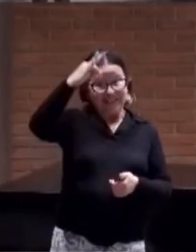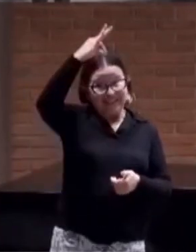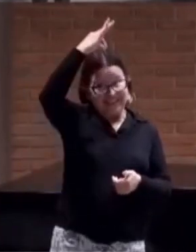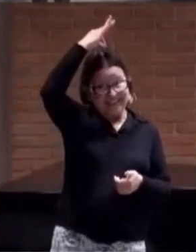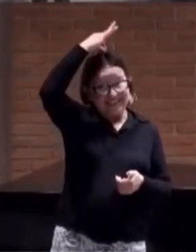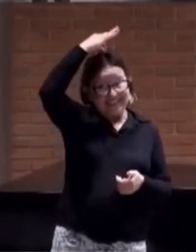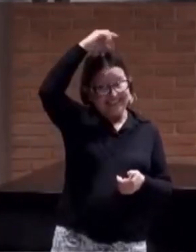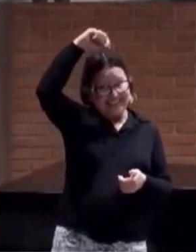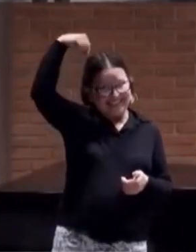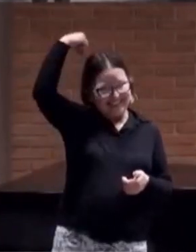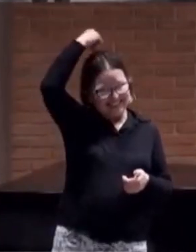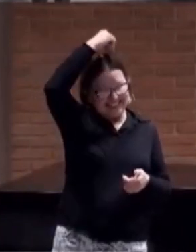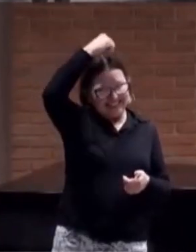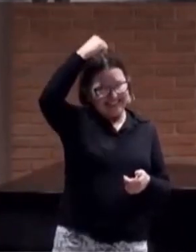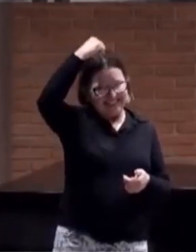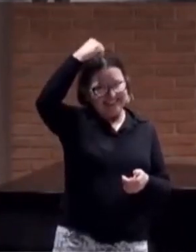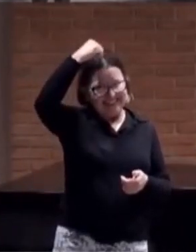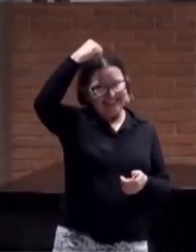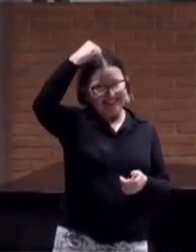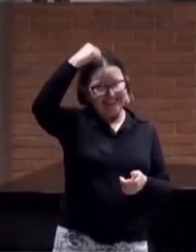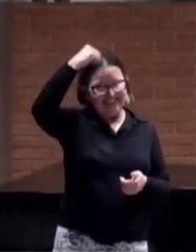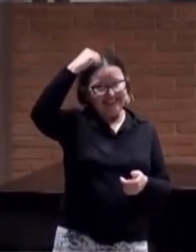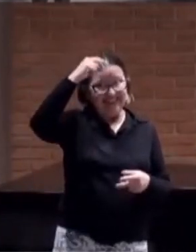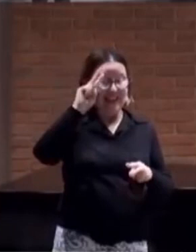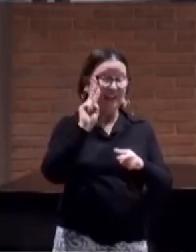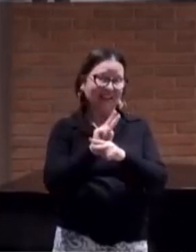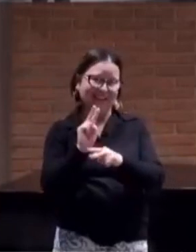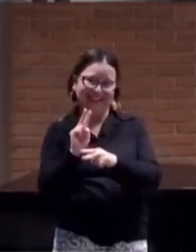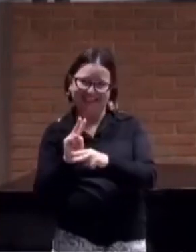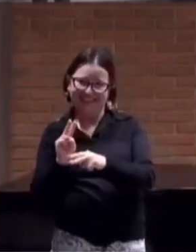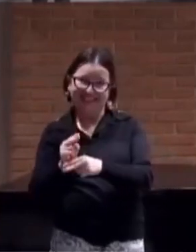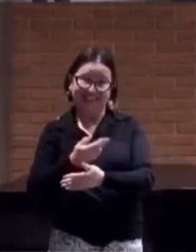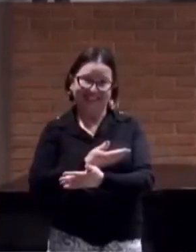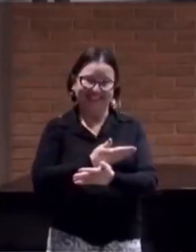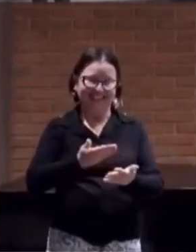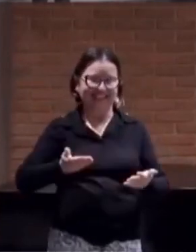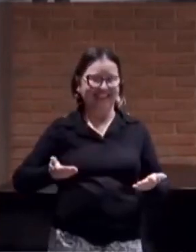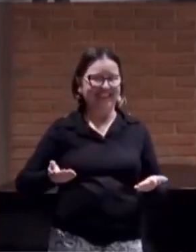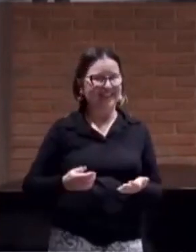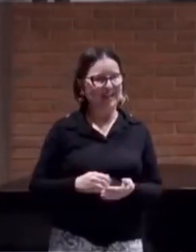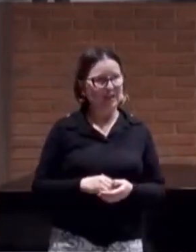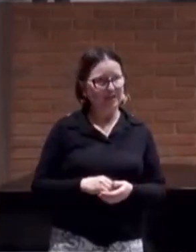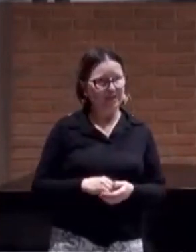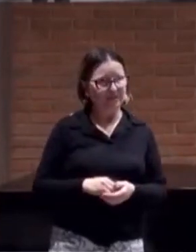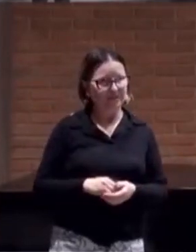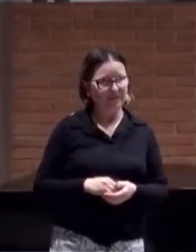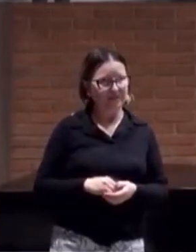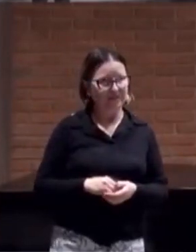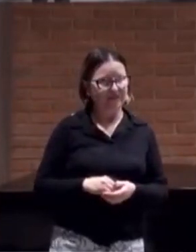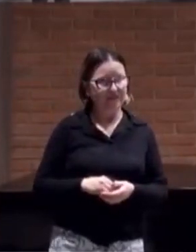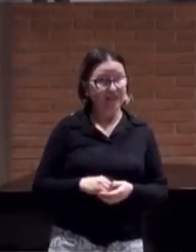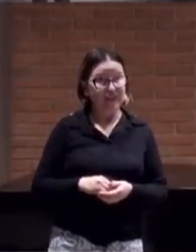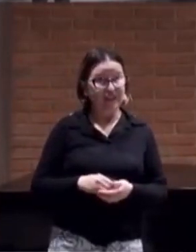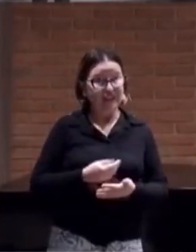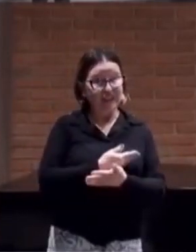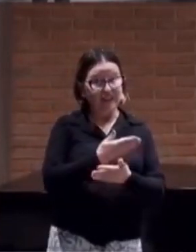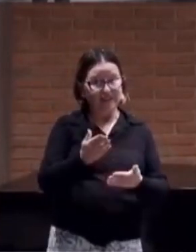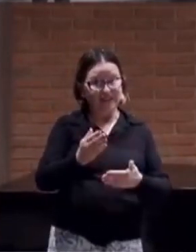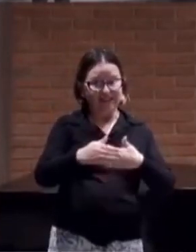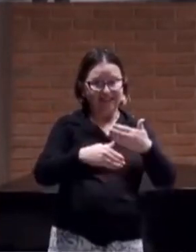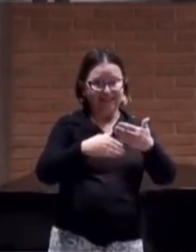Espírito Santo, que vai cuidar de vocês. E aí, vocês vão desenvolver